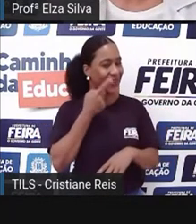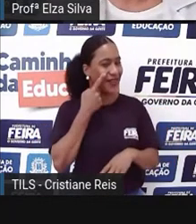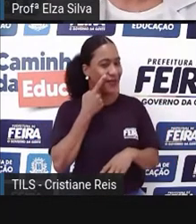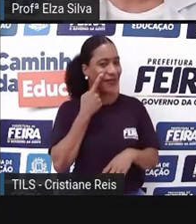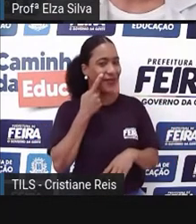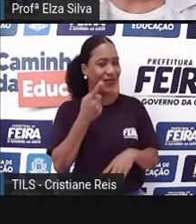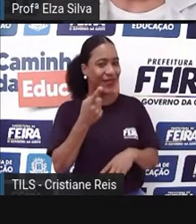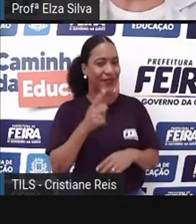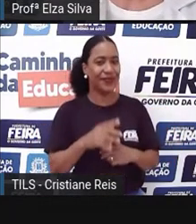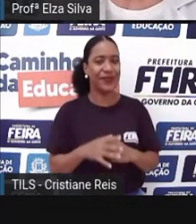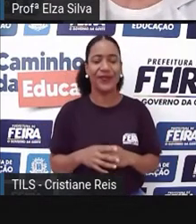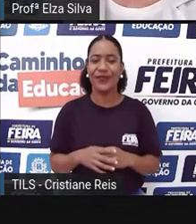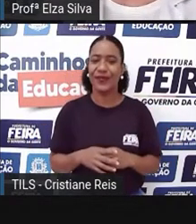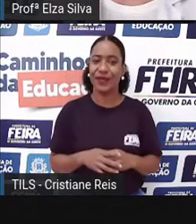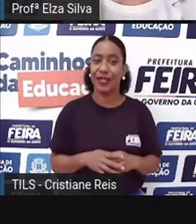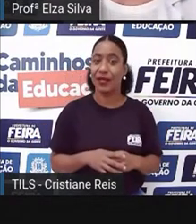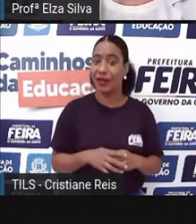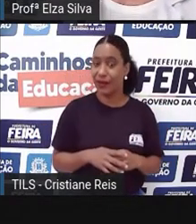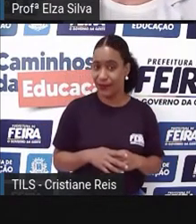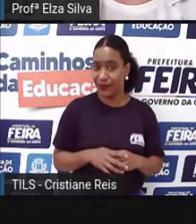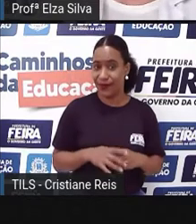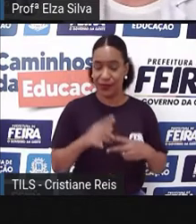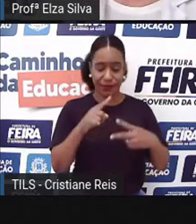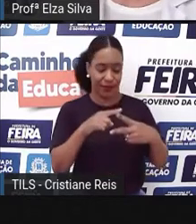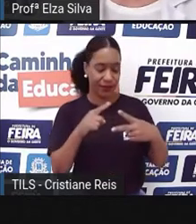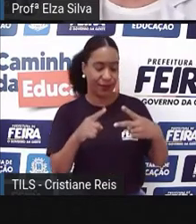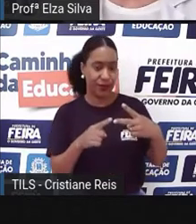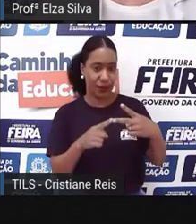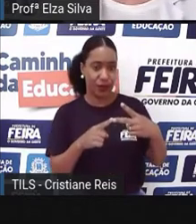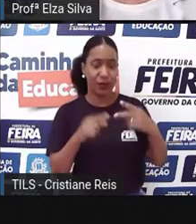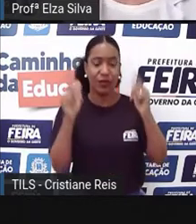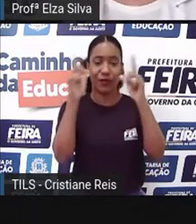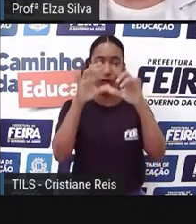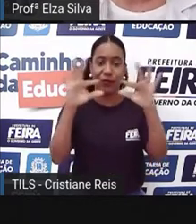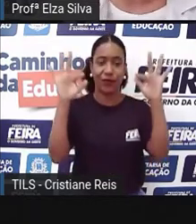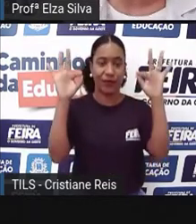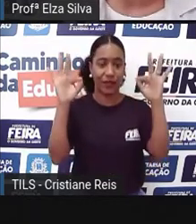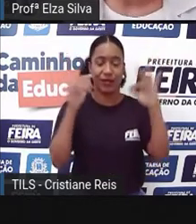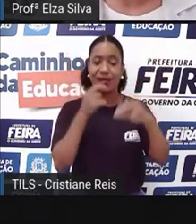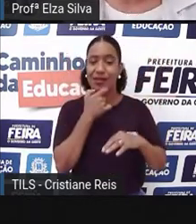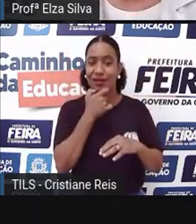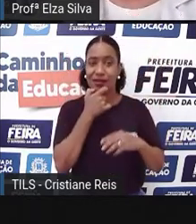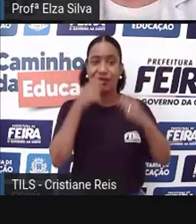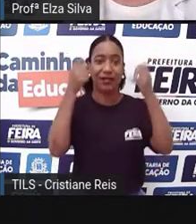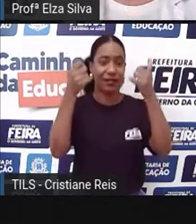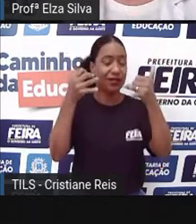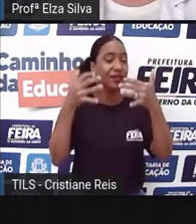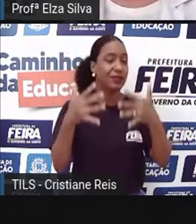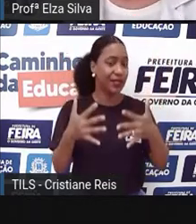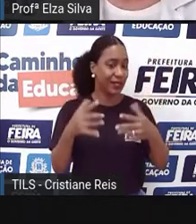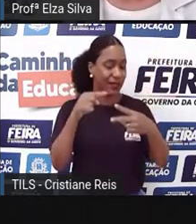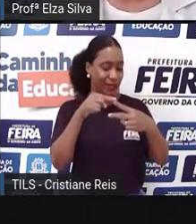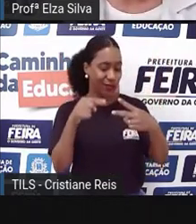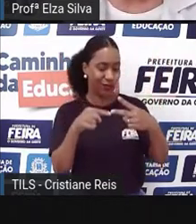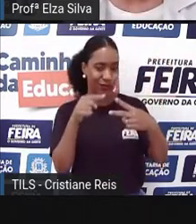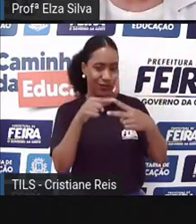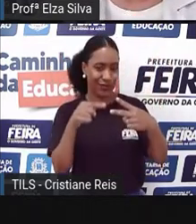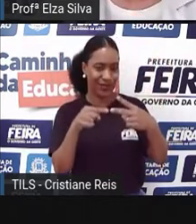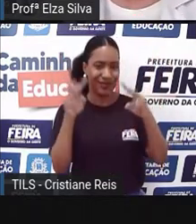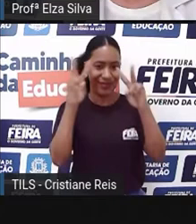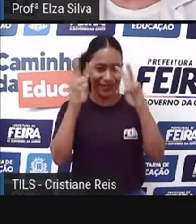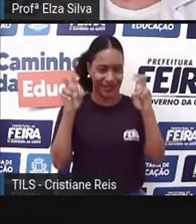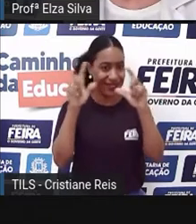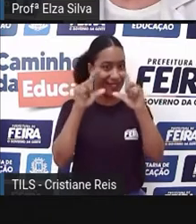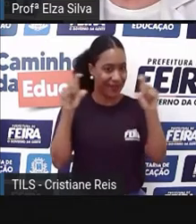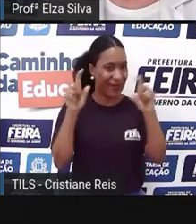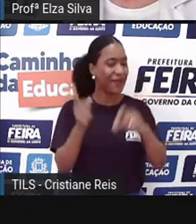sobre o tema, lendo algumas frases em inglês que abordam justamente esta temática. Let's